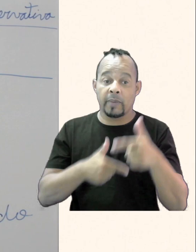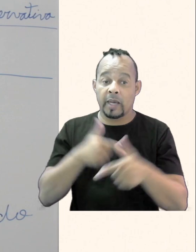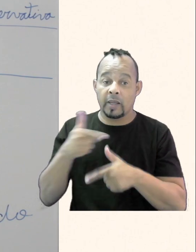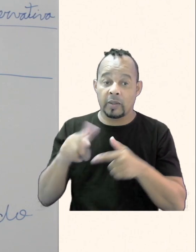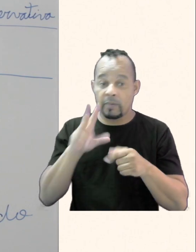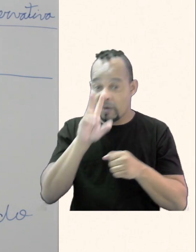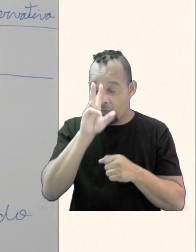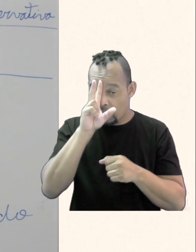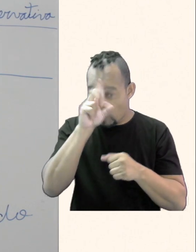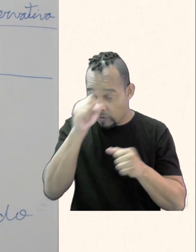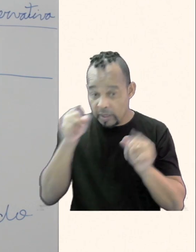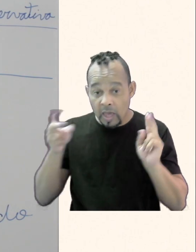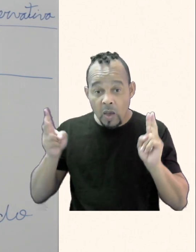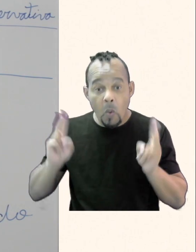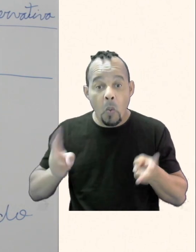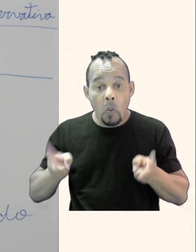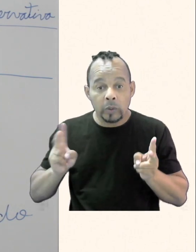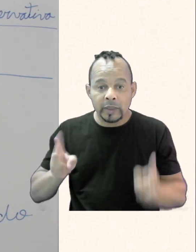independe